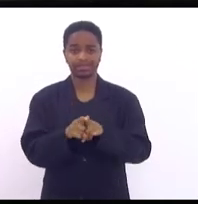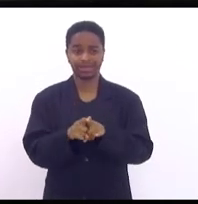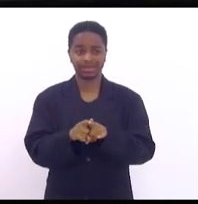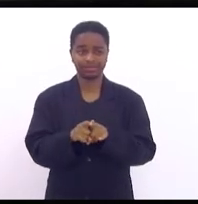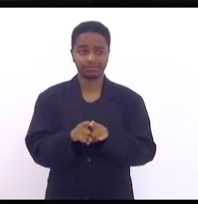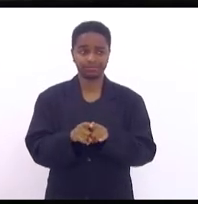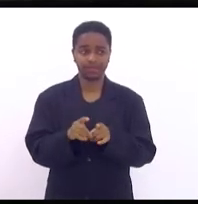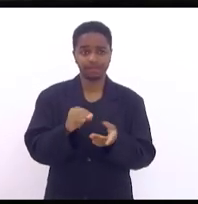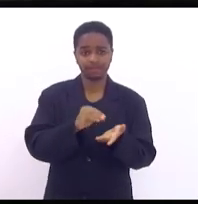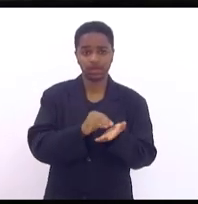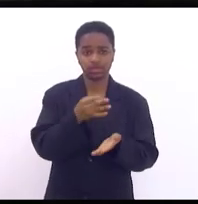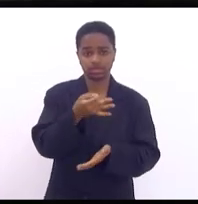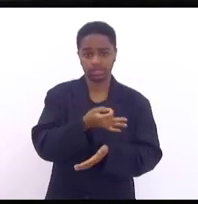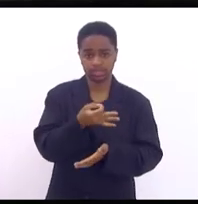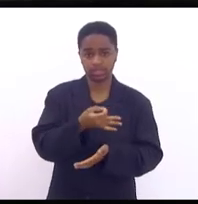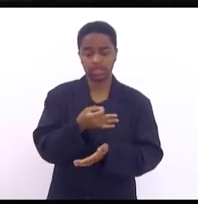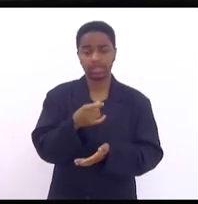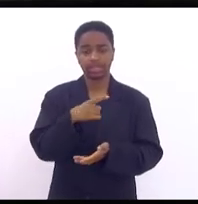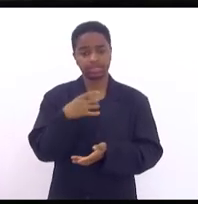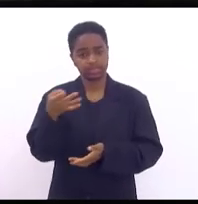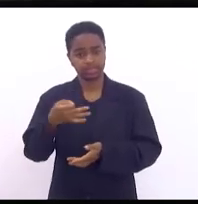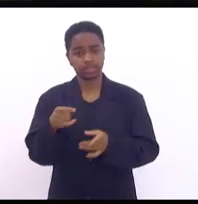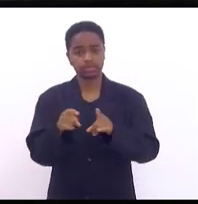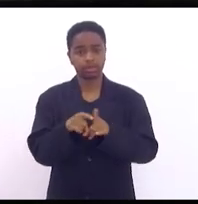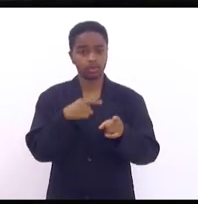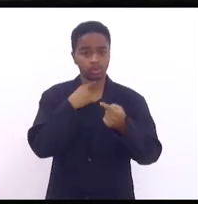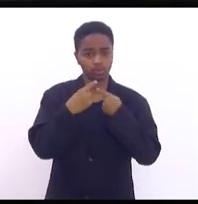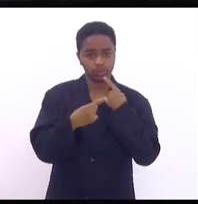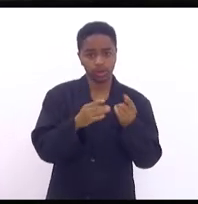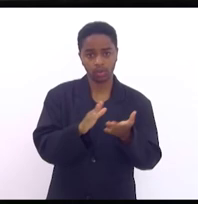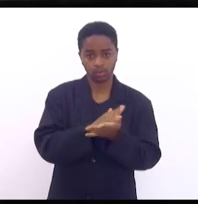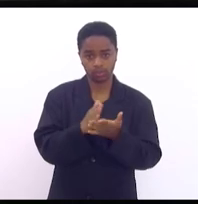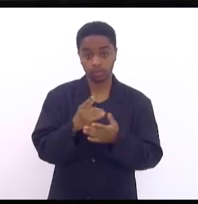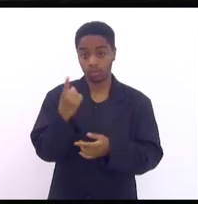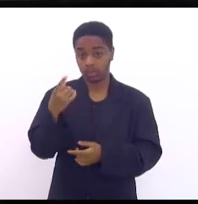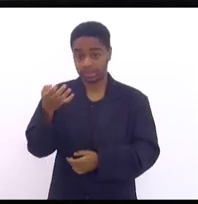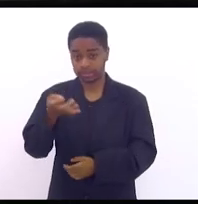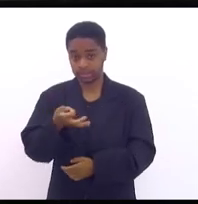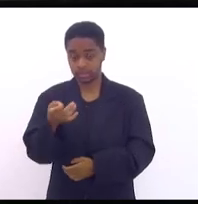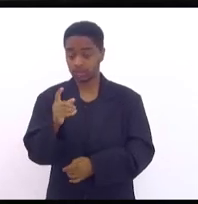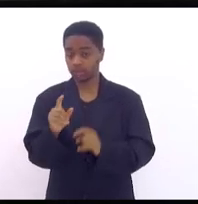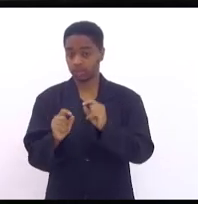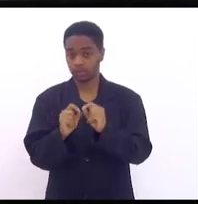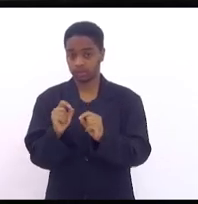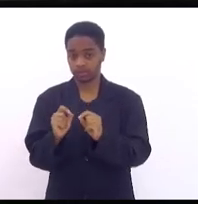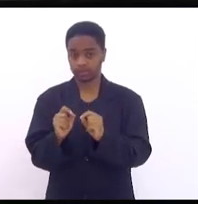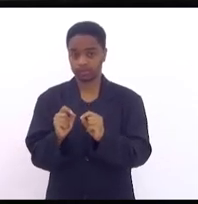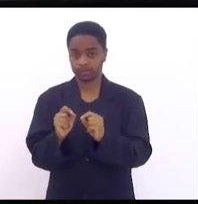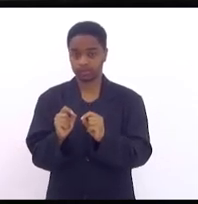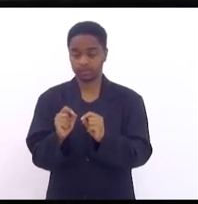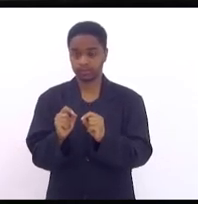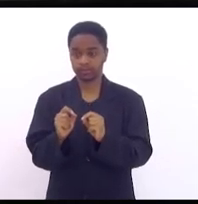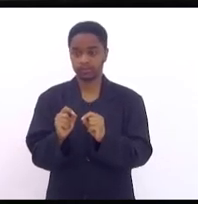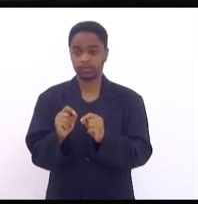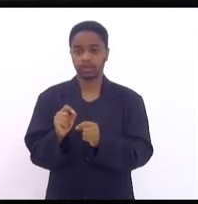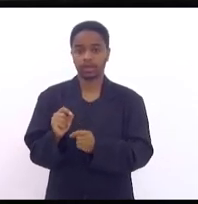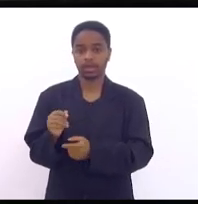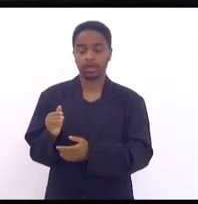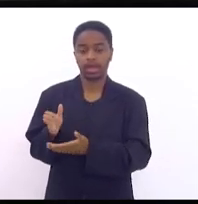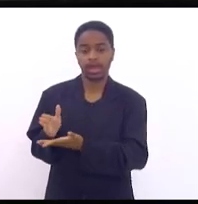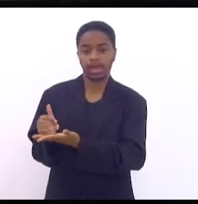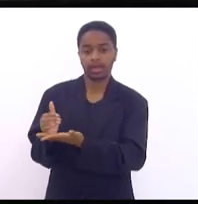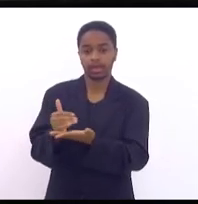muitas certezas e muitas dúvidas. Uma certeza é que a média da arrecadação